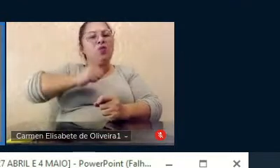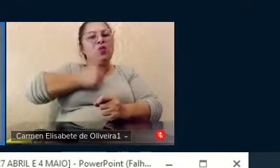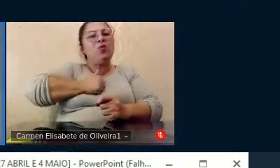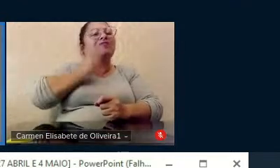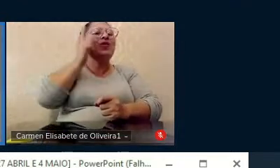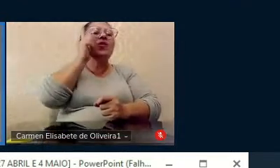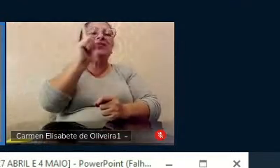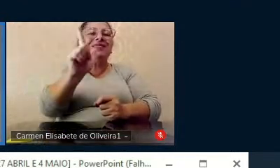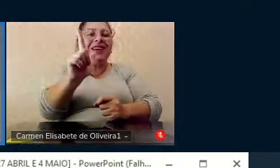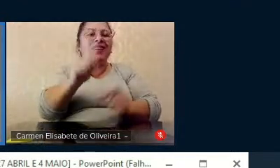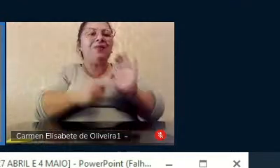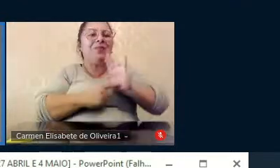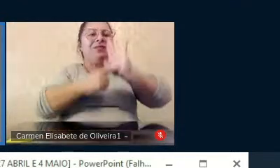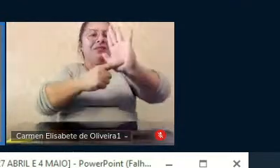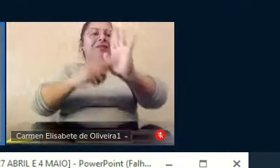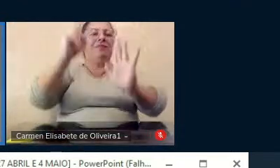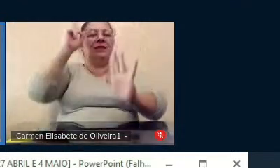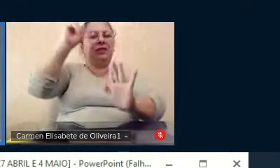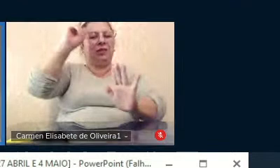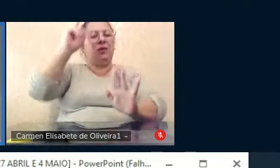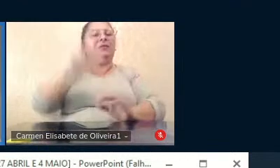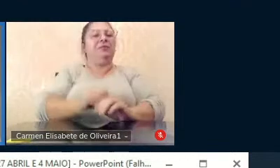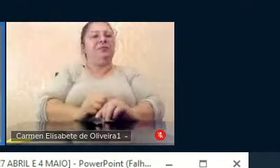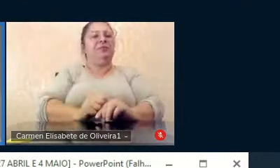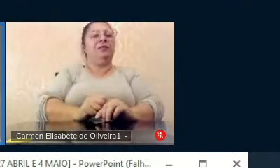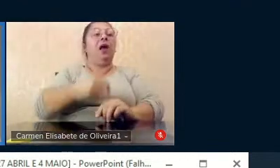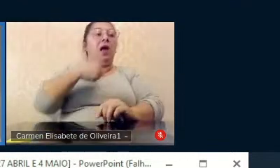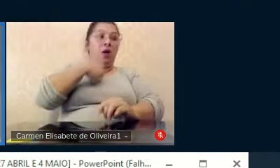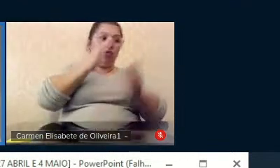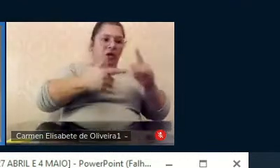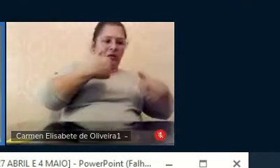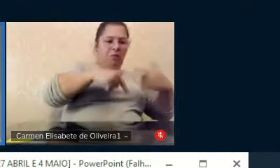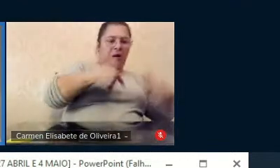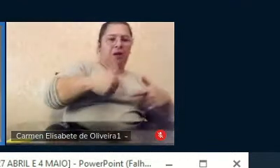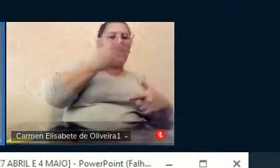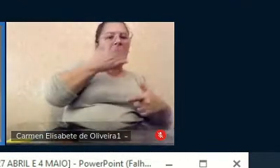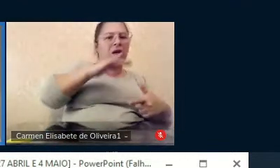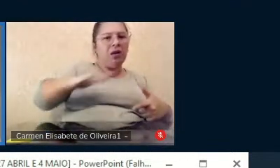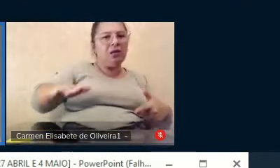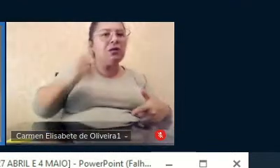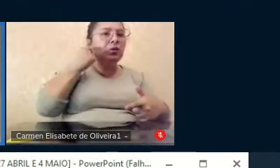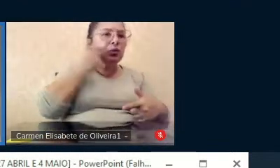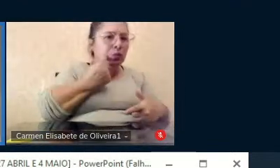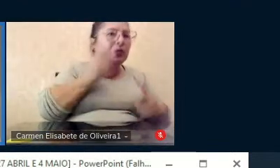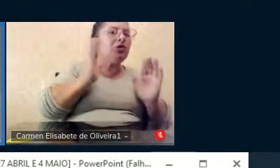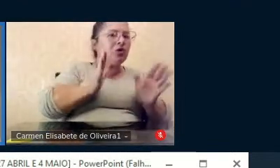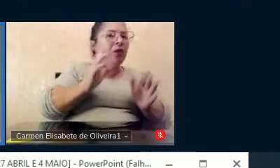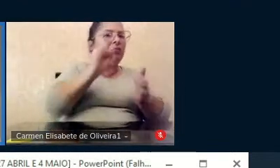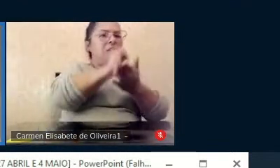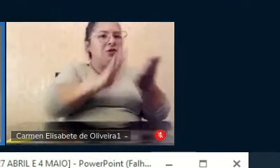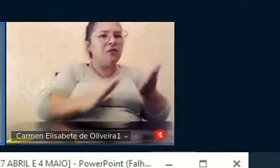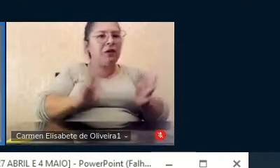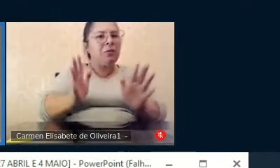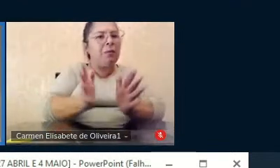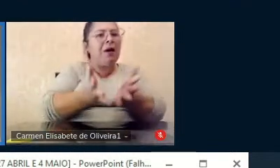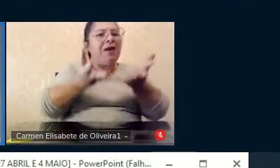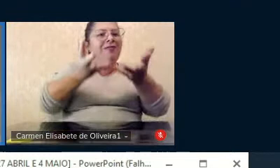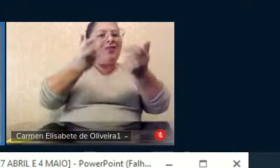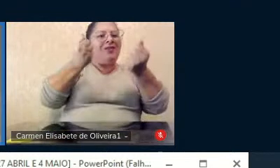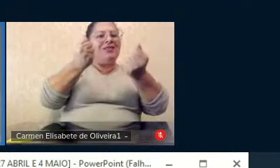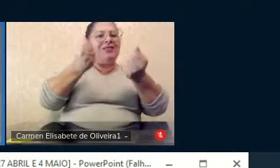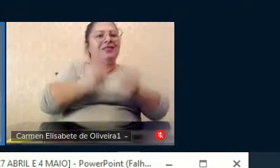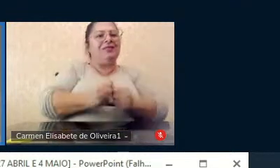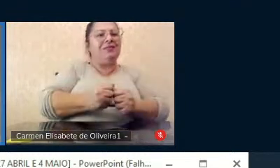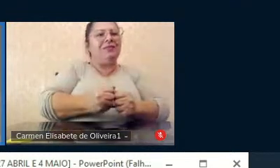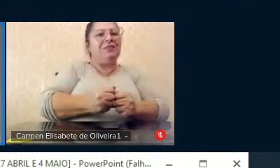E é muito interessante. Eu já trabalhei com crianças surdas, fizemos assim, uma atividade maravilhosa. E é um livro que permite,